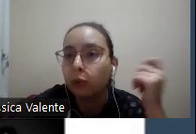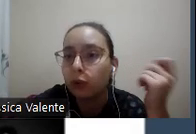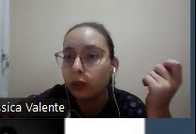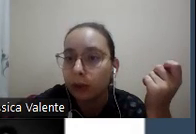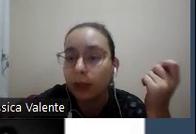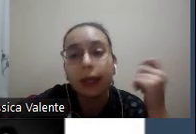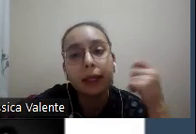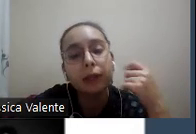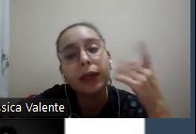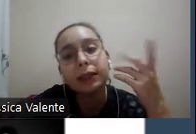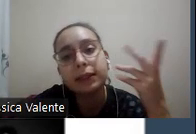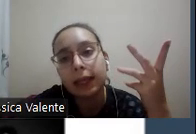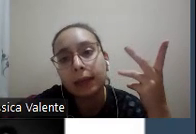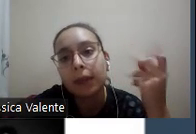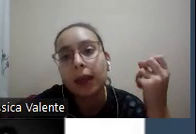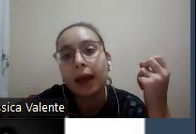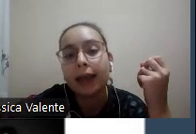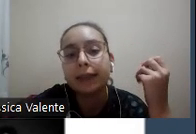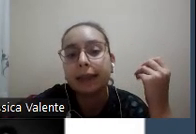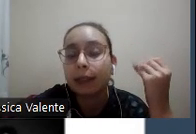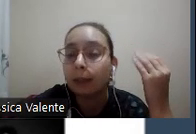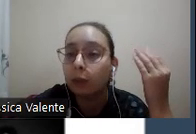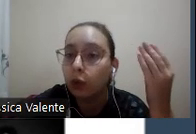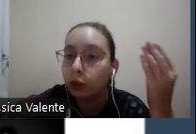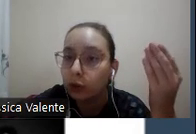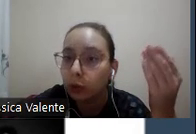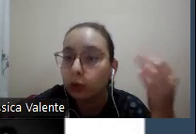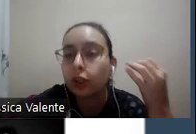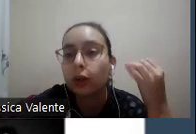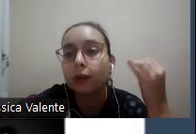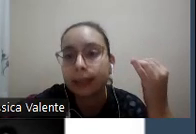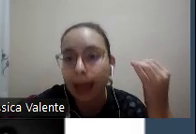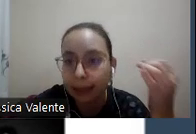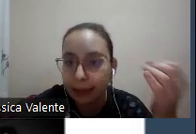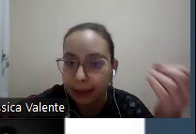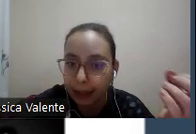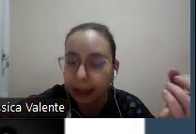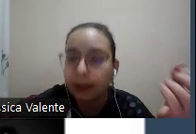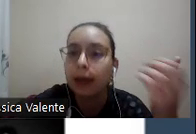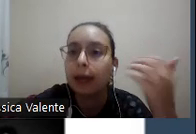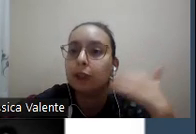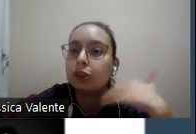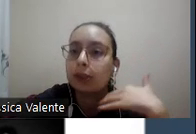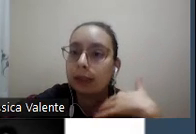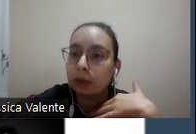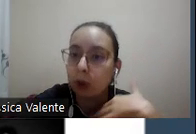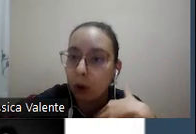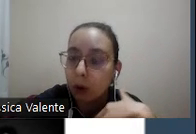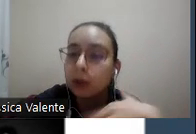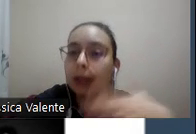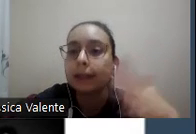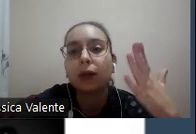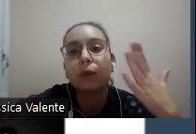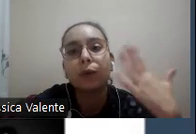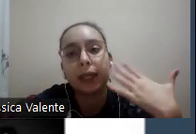é mudo. E não é assim. A gente sabe que tem muitos surdos que conseguem, sim, emitir